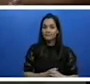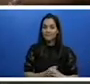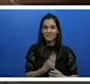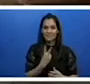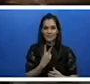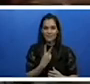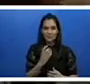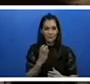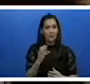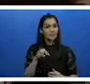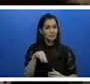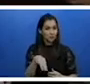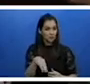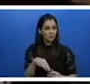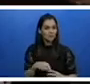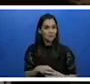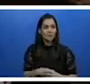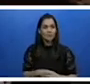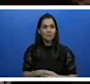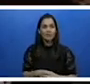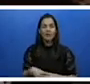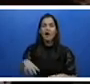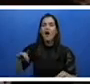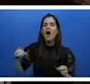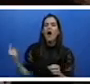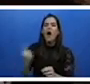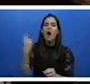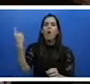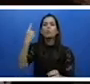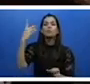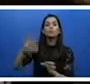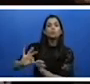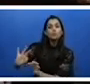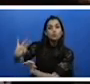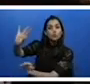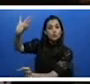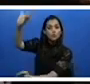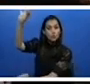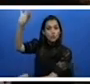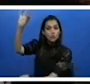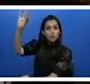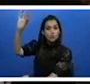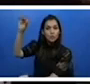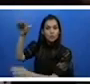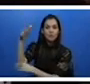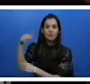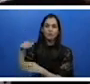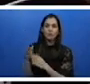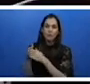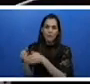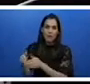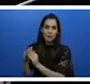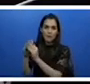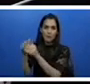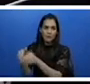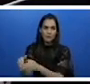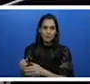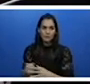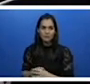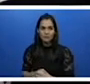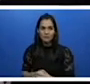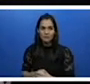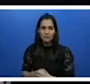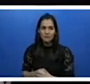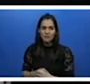2 centímetros. A altura do barco, 5 centímetros. E o pezinho